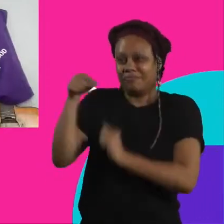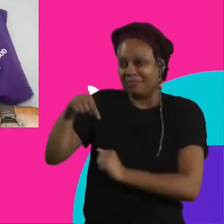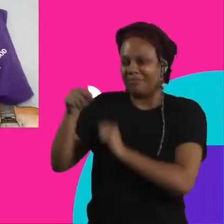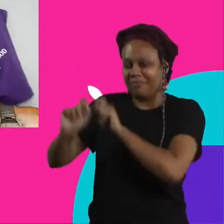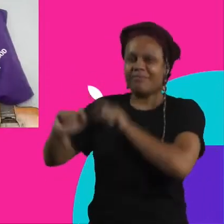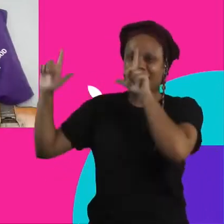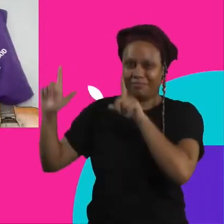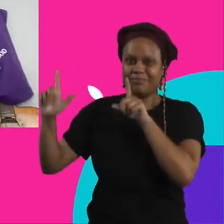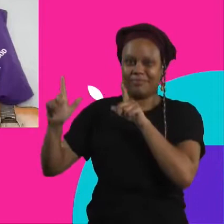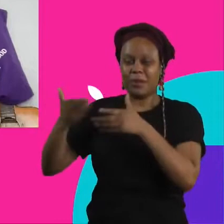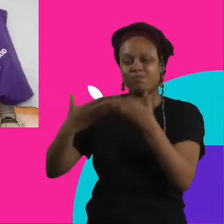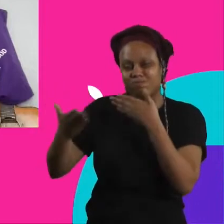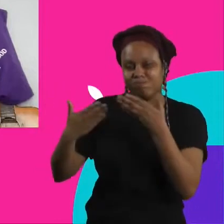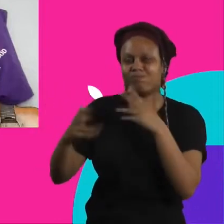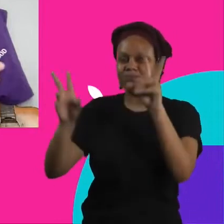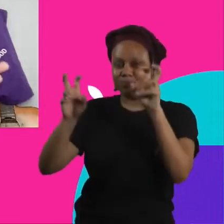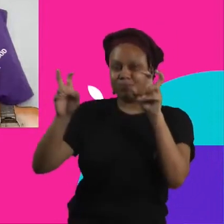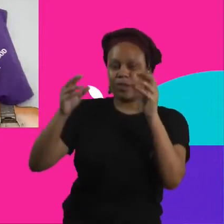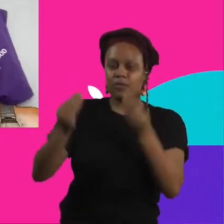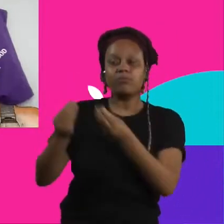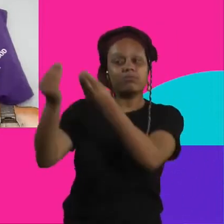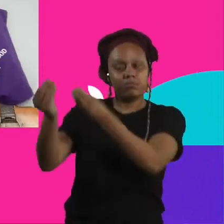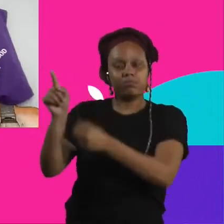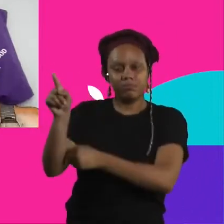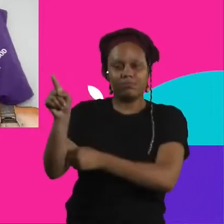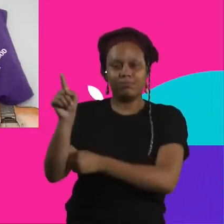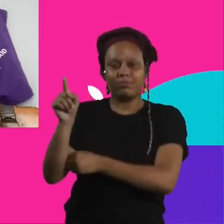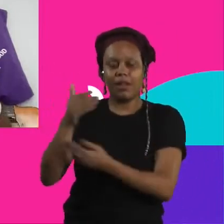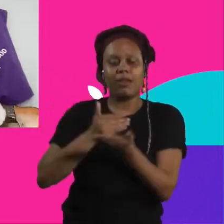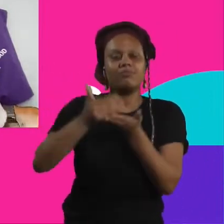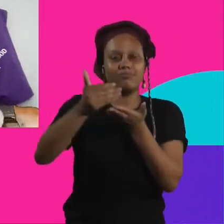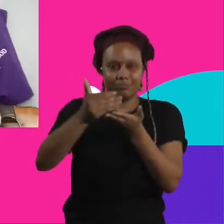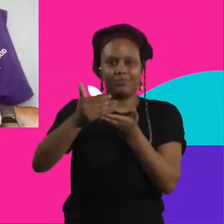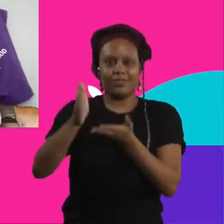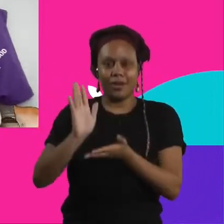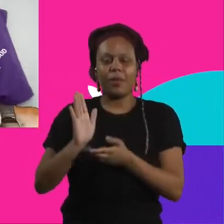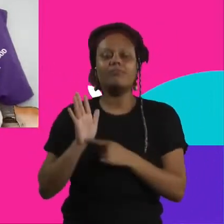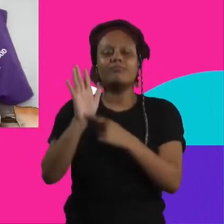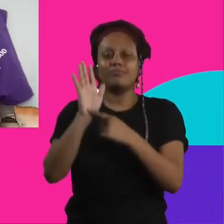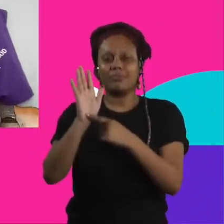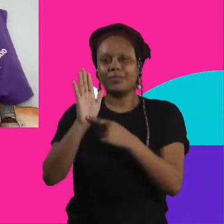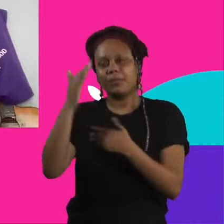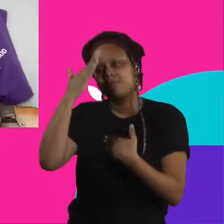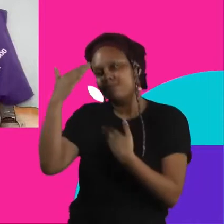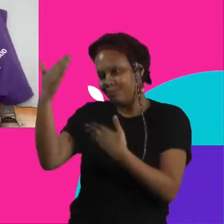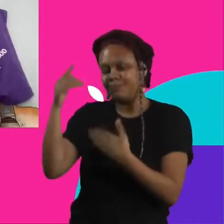falando sobre esse assunto. Então, eu vou passar a bola para ti, para poder já expressar, né, a minha gratidão a ti